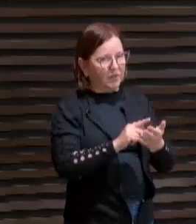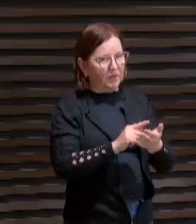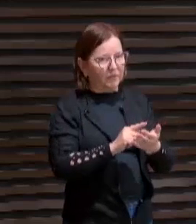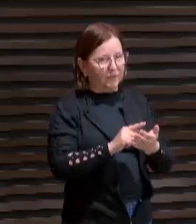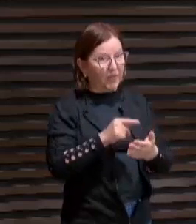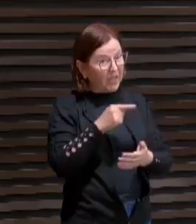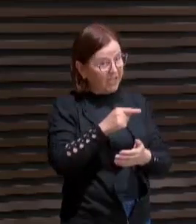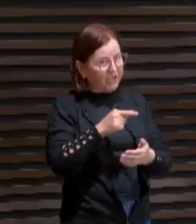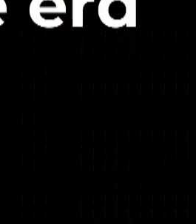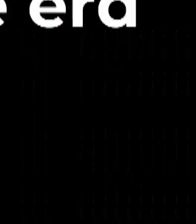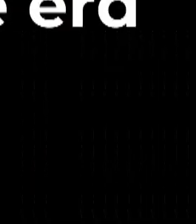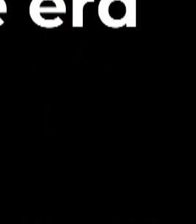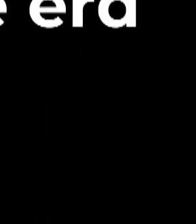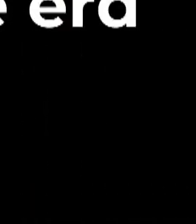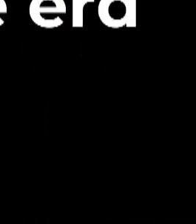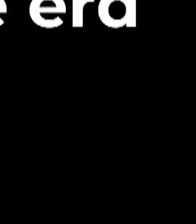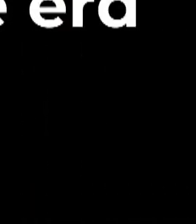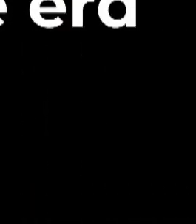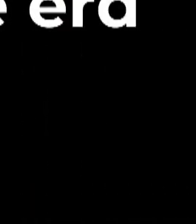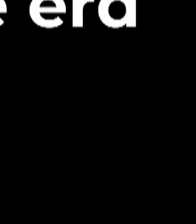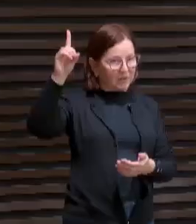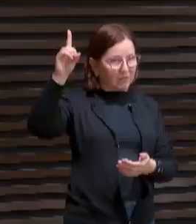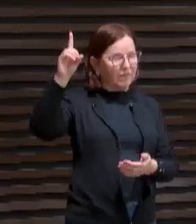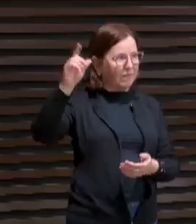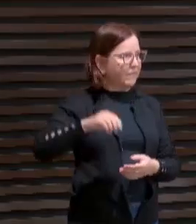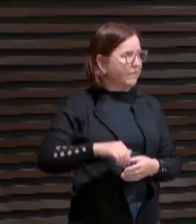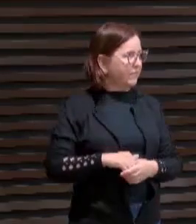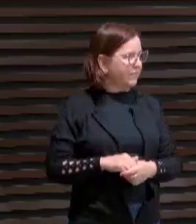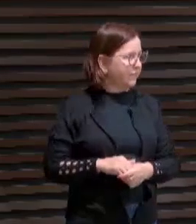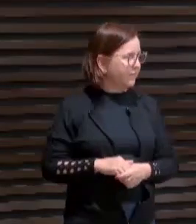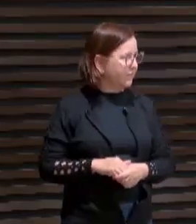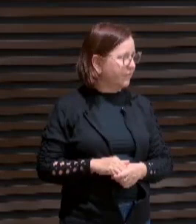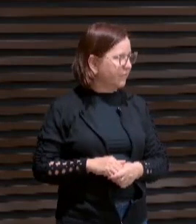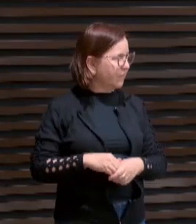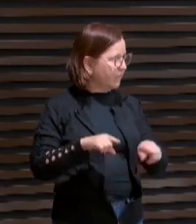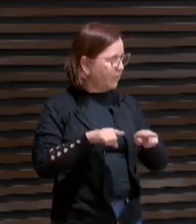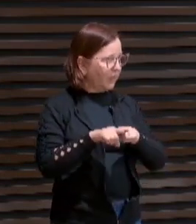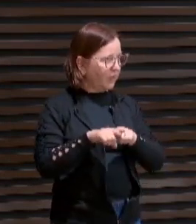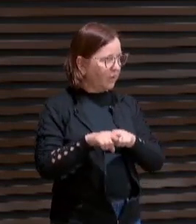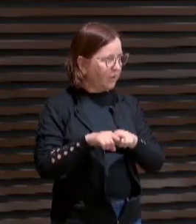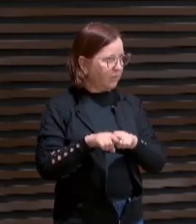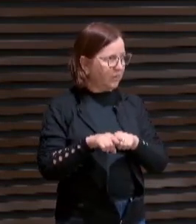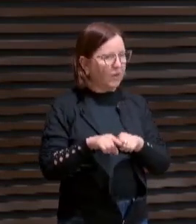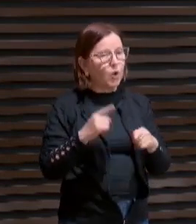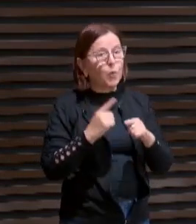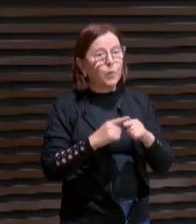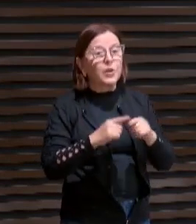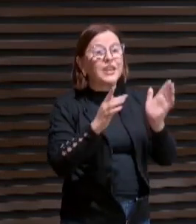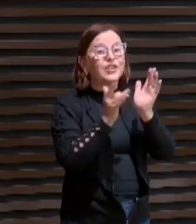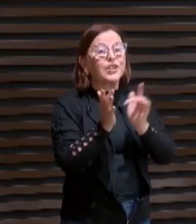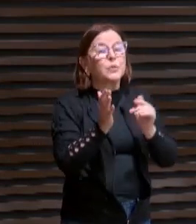verdadeiramente este era Filho de Deus. Meus irmãos, mas por que Jesus foi